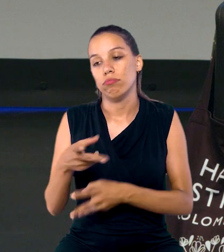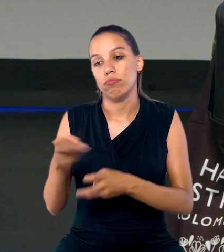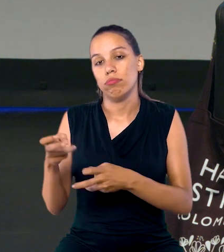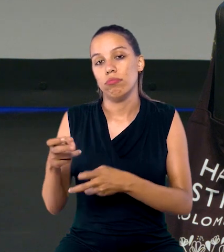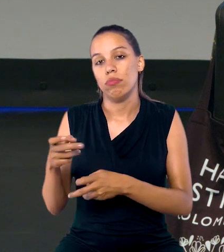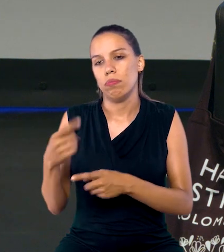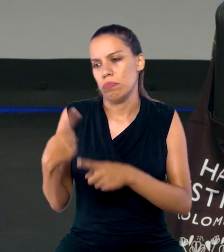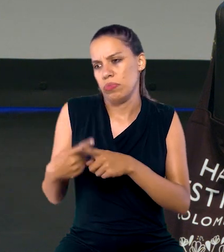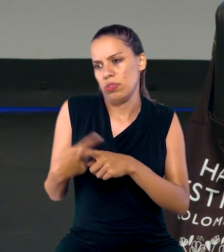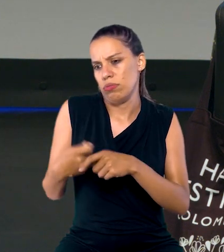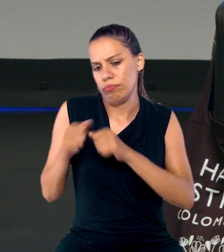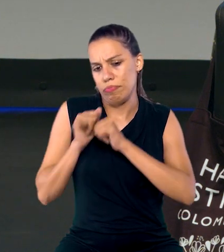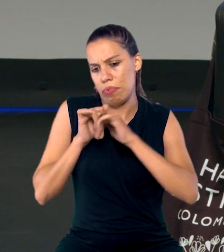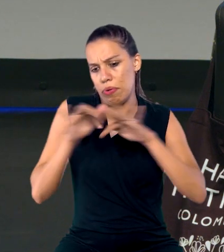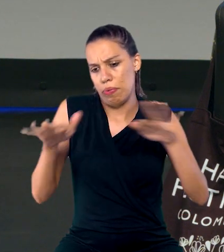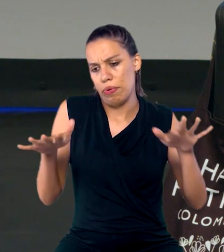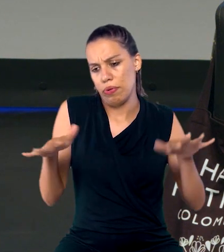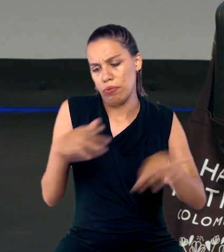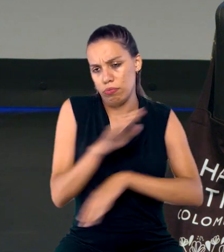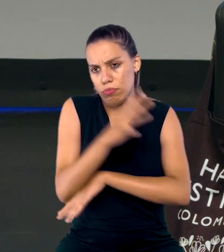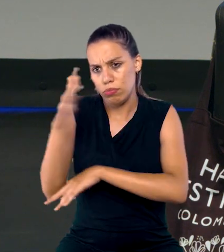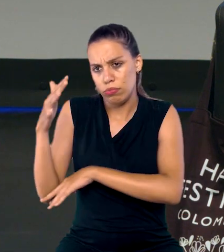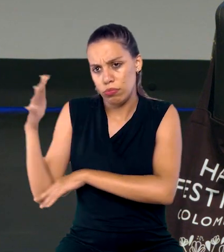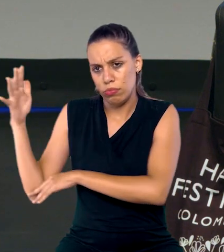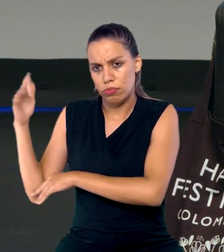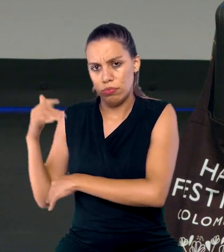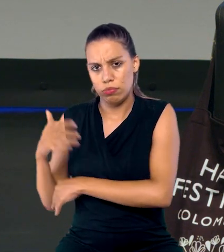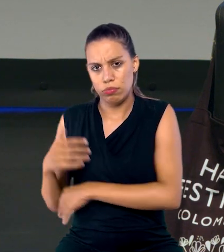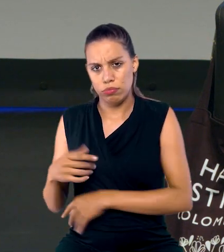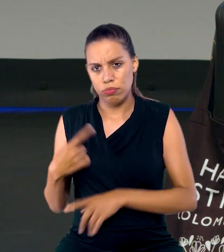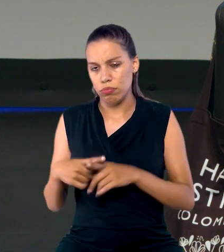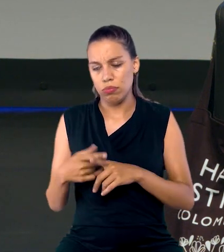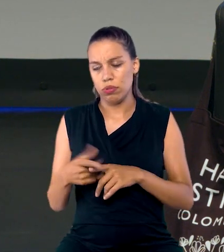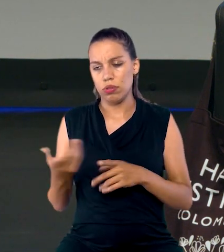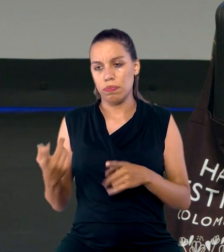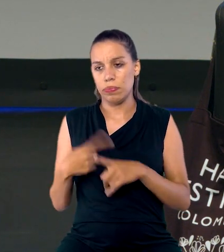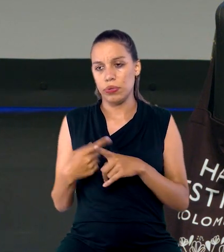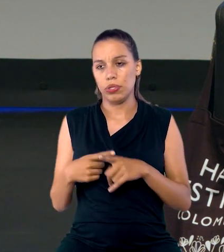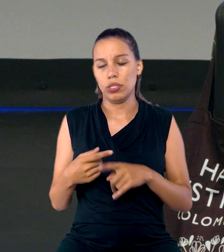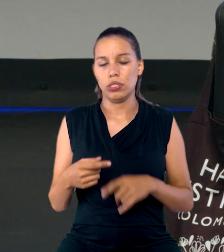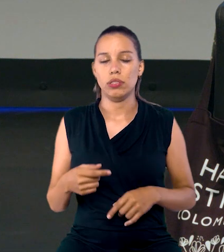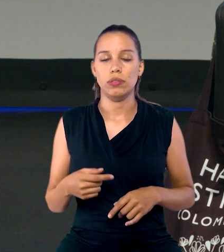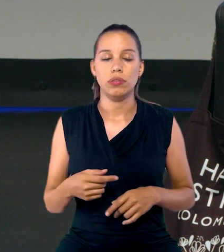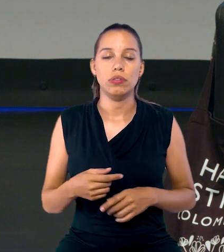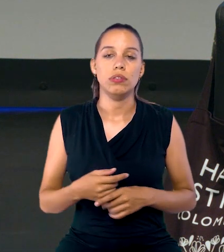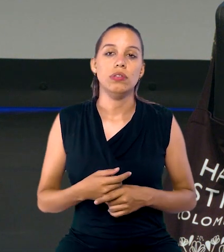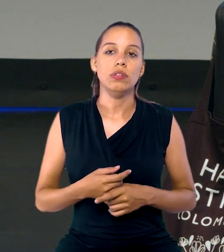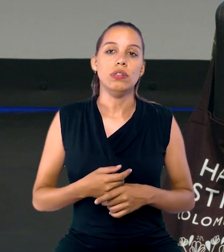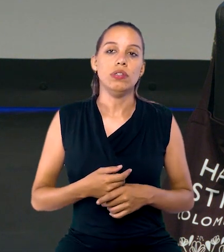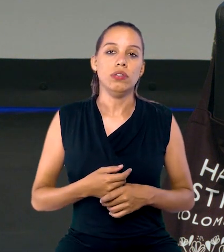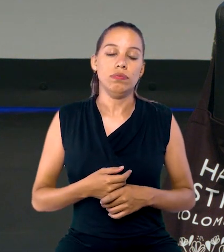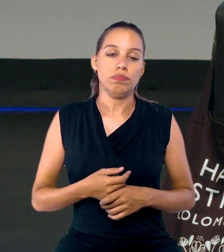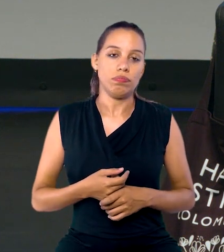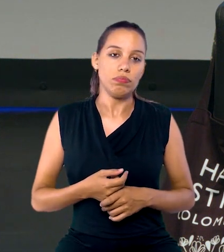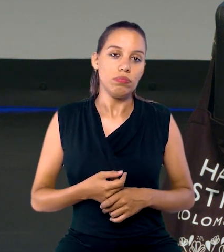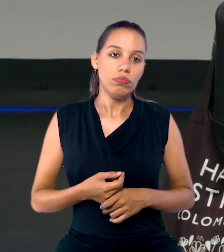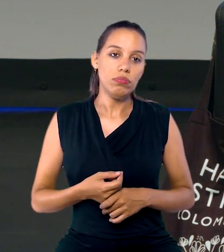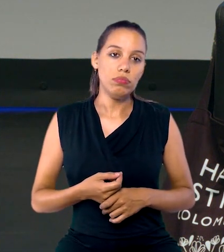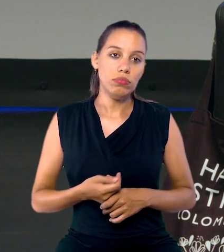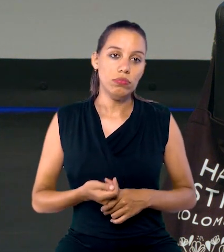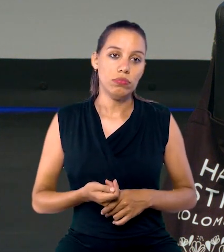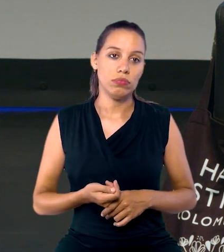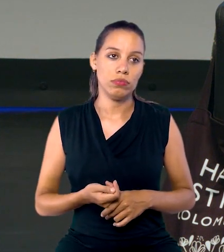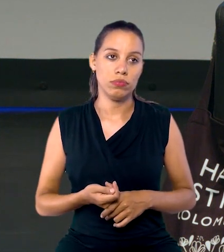territórios? Já que isso, para mim, é um exemplo desse cinismo, né? Porque se